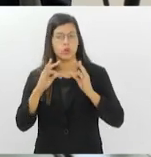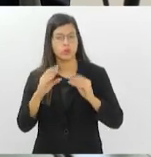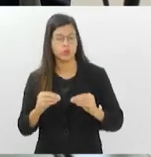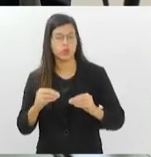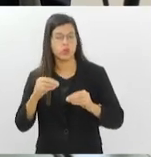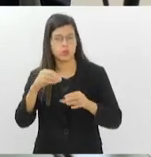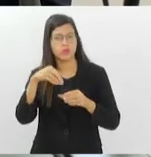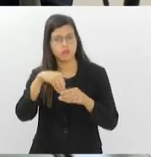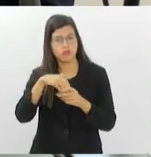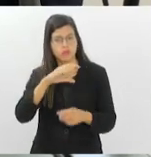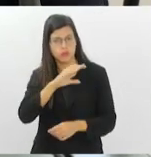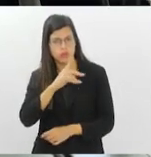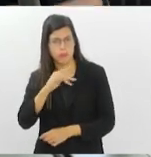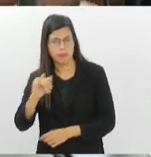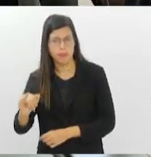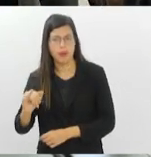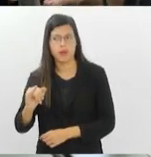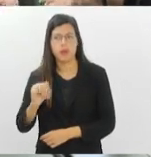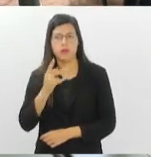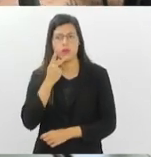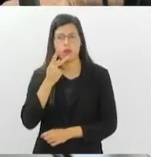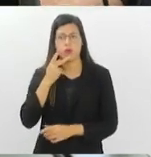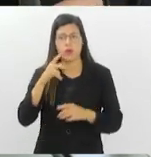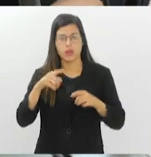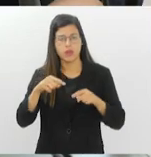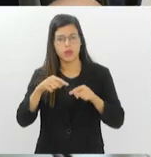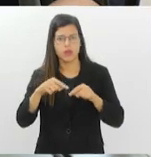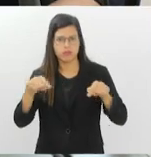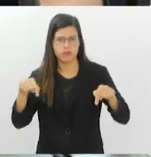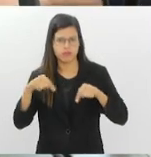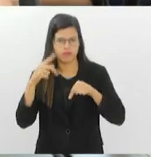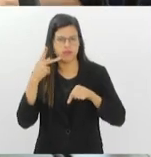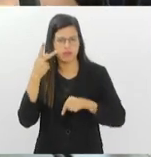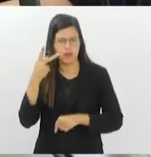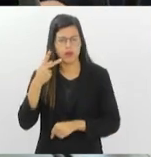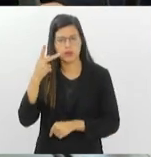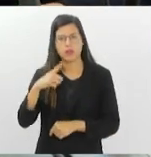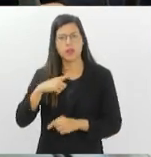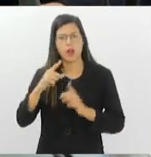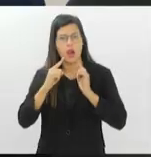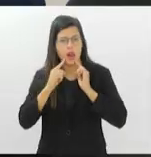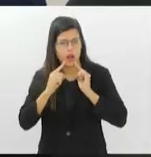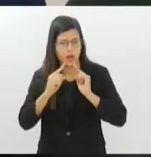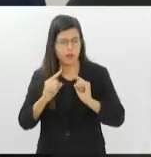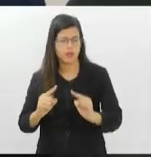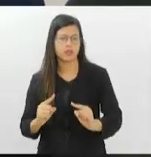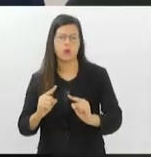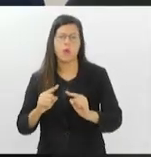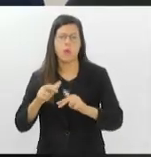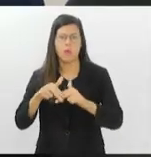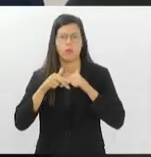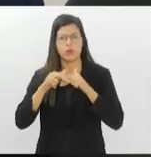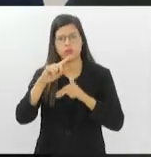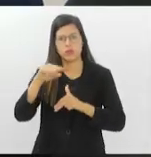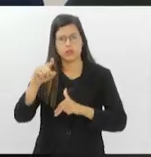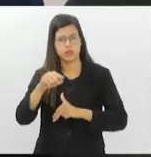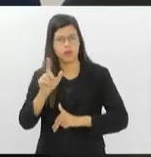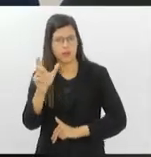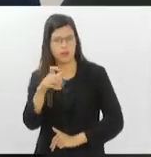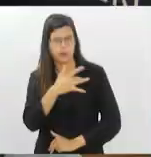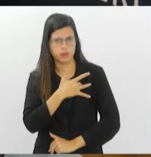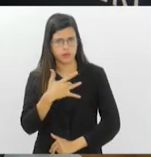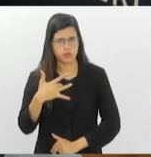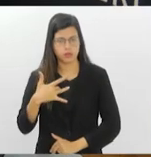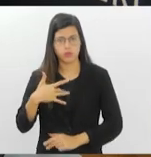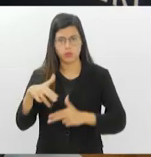CPI relataram que os gabinetes têm recebido muitas reclamações pelo cancelamento dos planos por